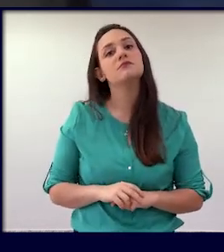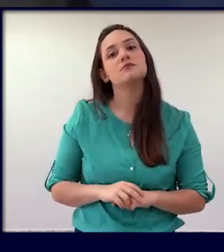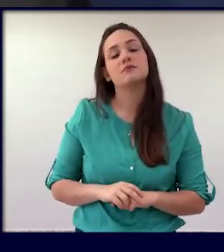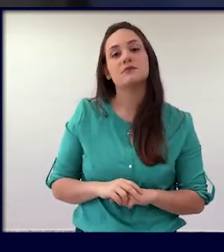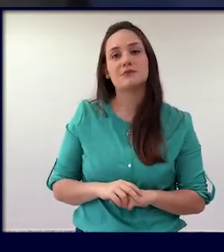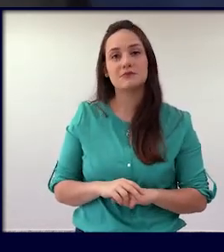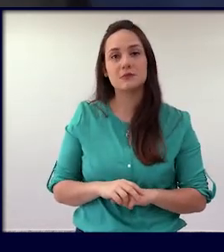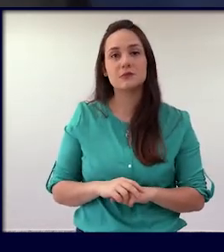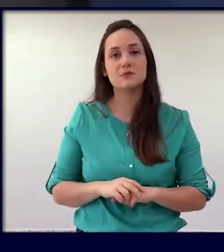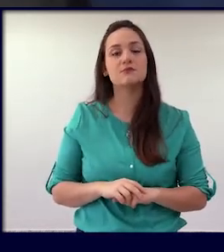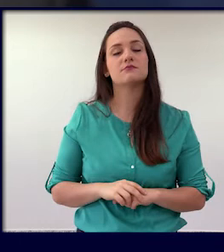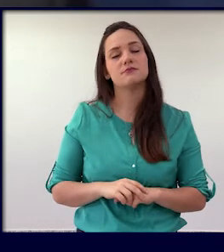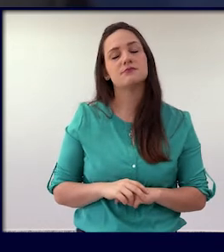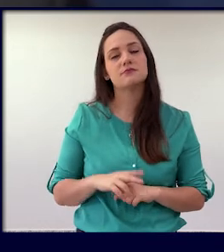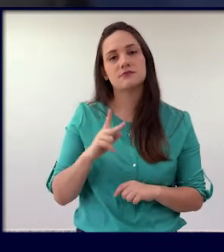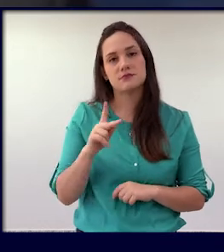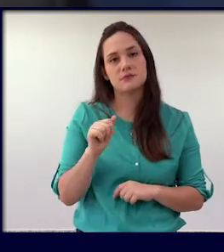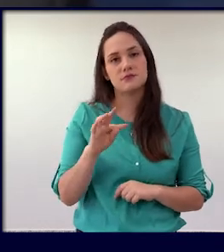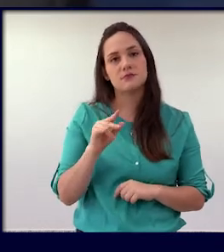sua alimentação.